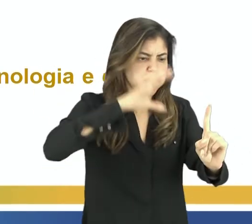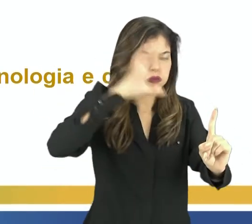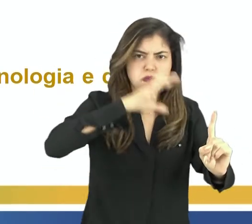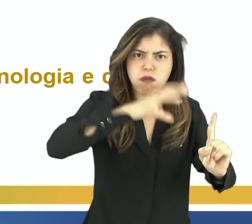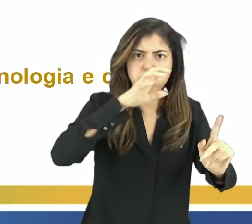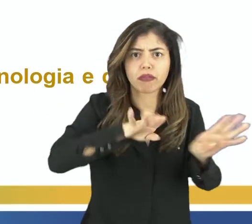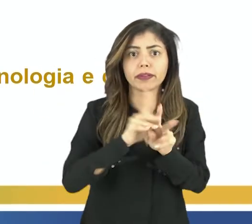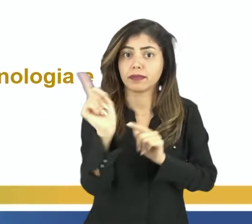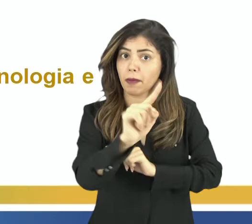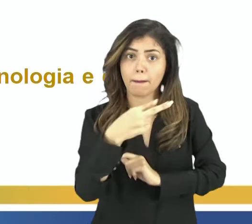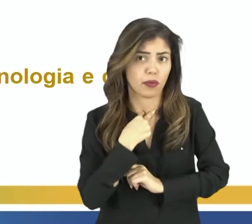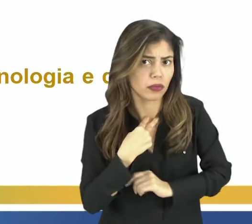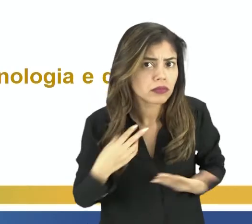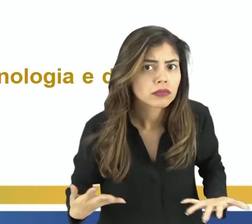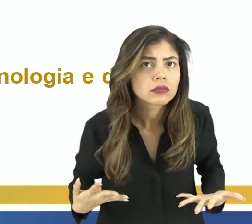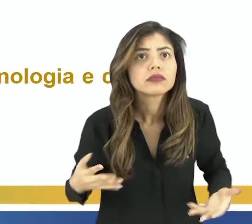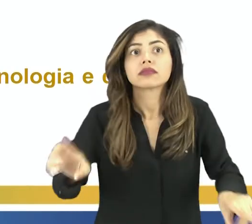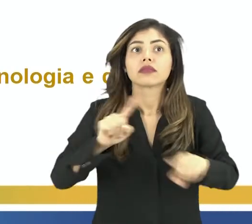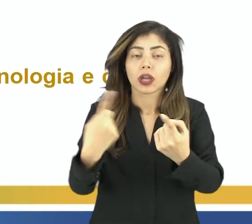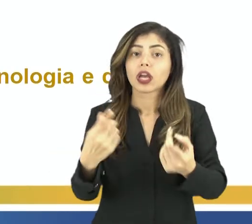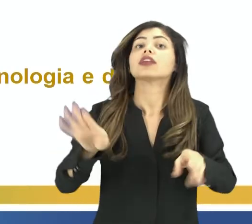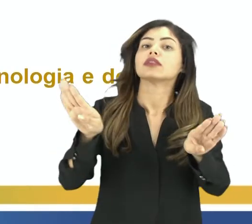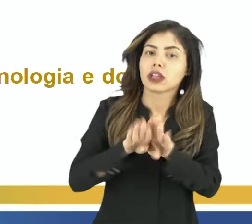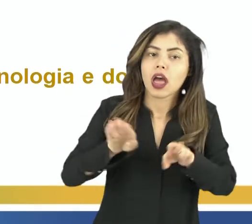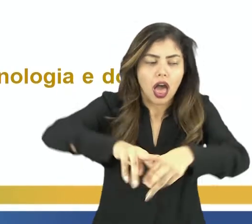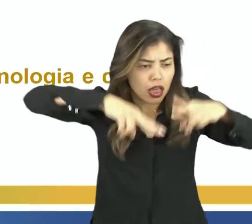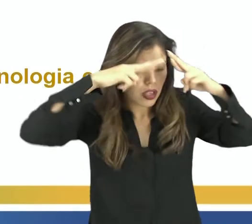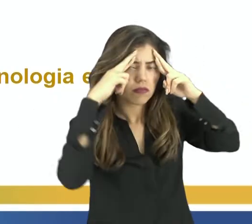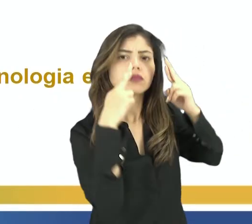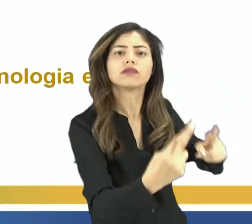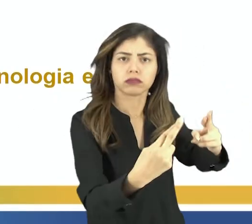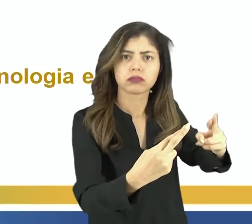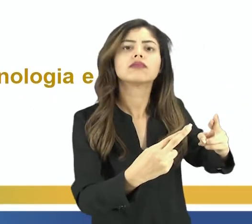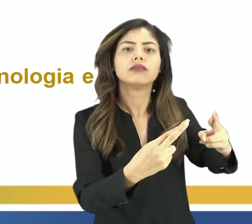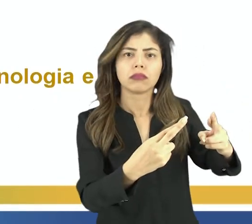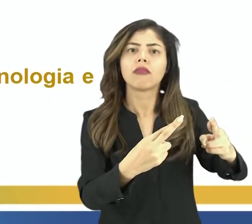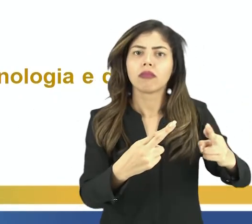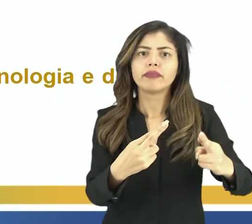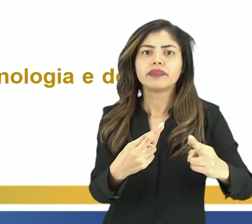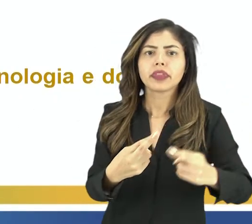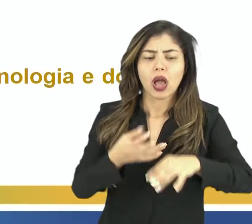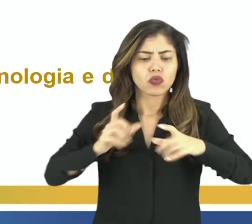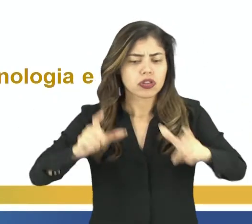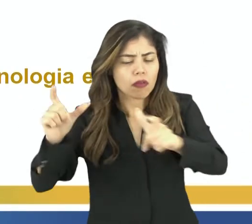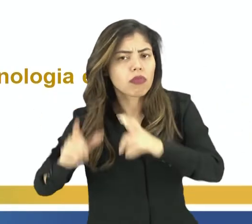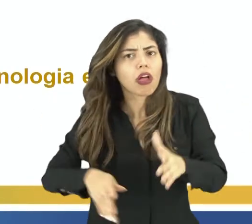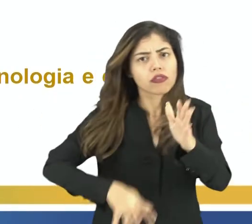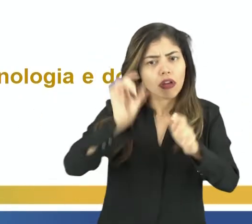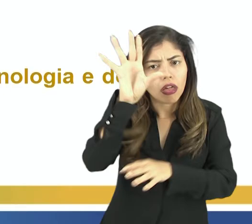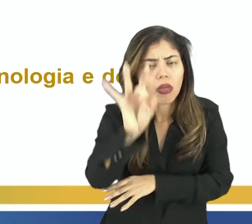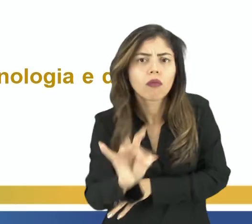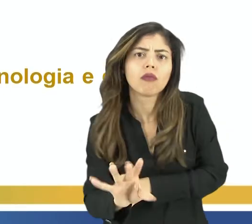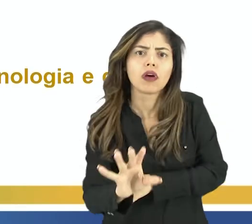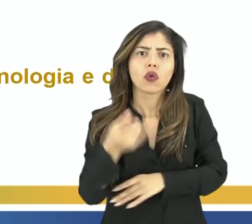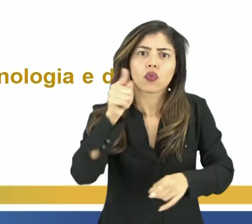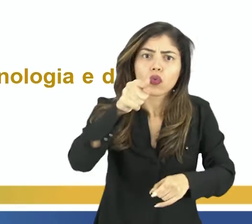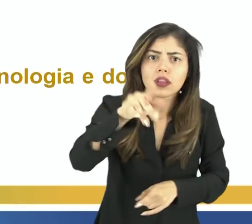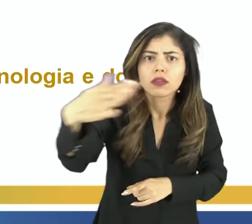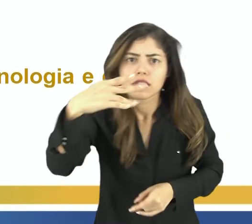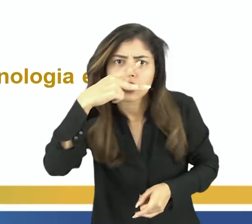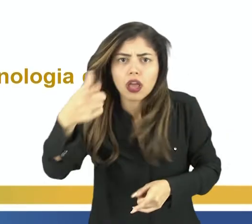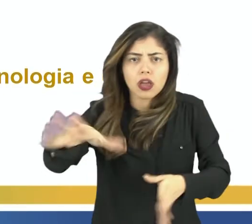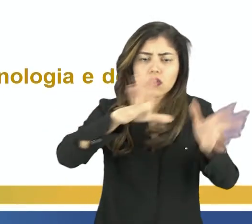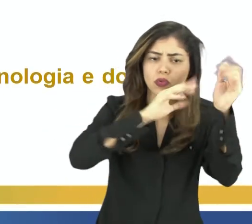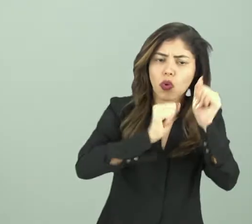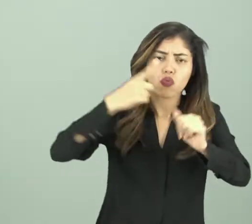vista moral, mas eu também devo, mais do que nunca, respeitar a integridade espacial do outro. Quando você coloca o teu som na